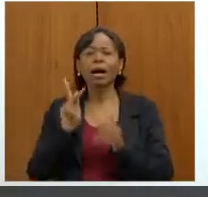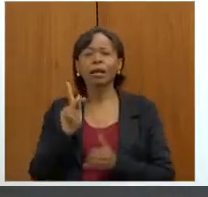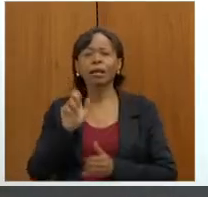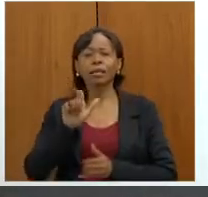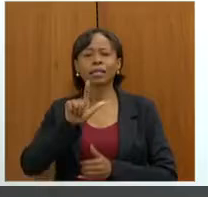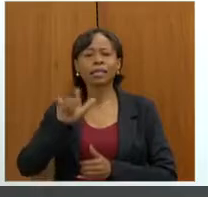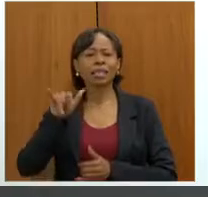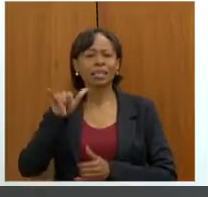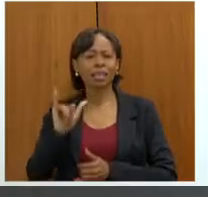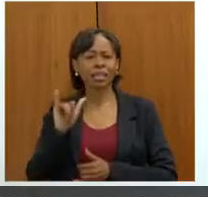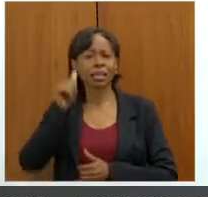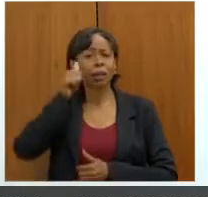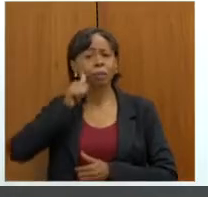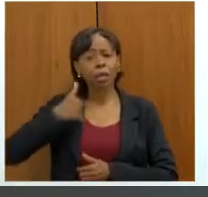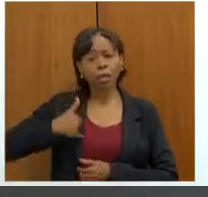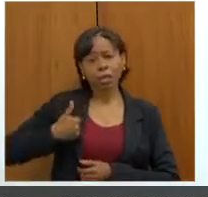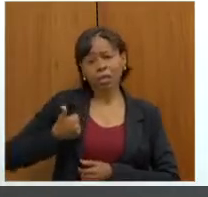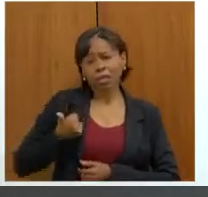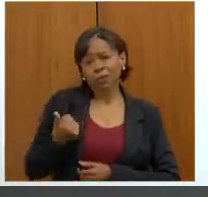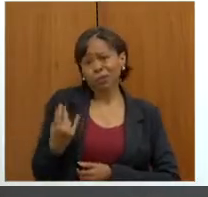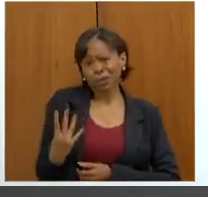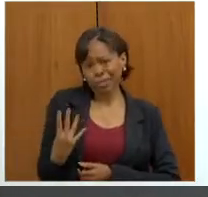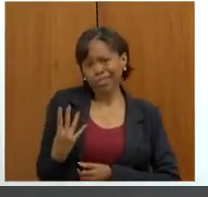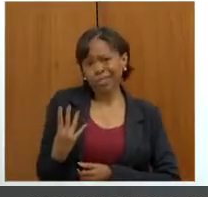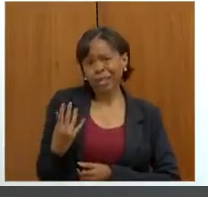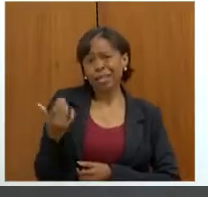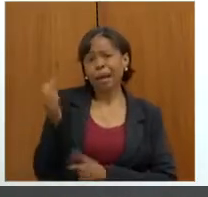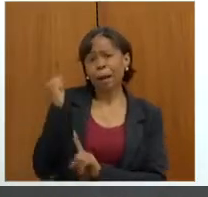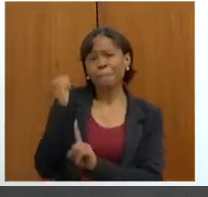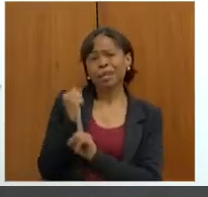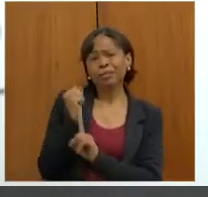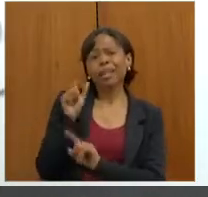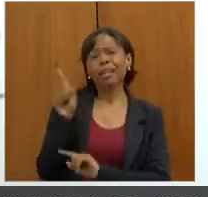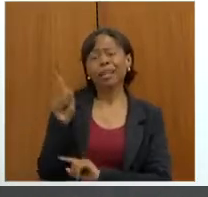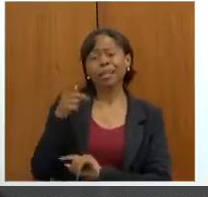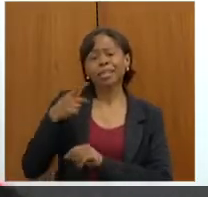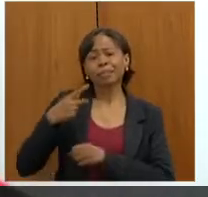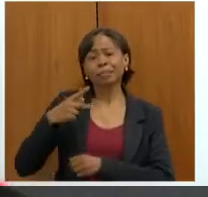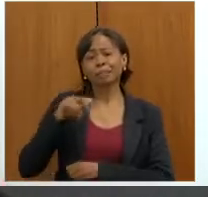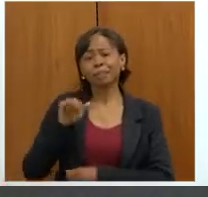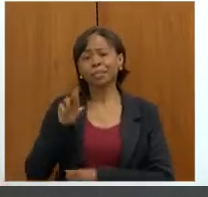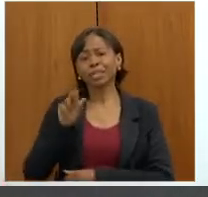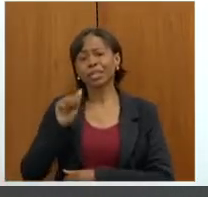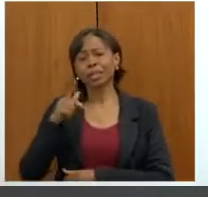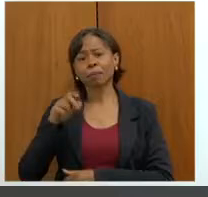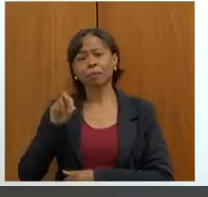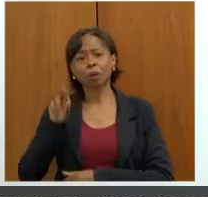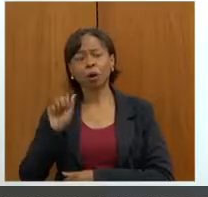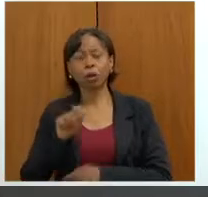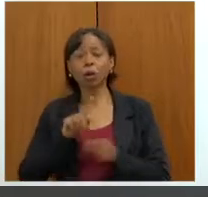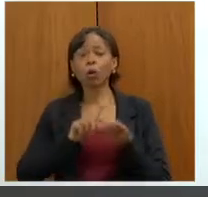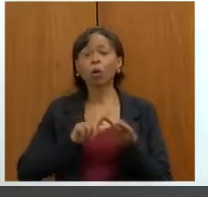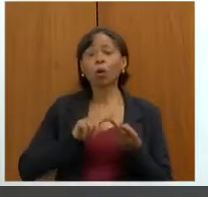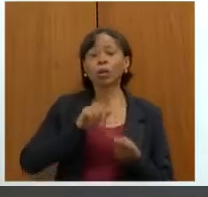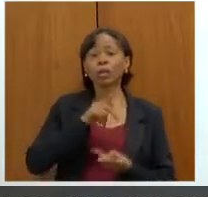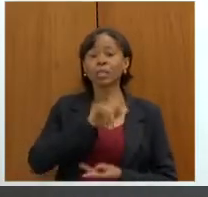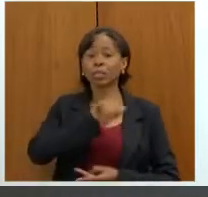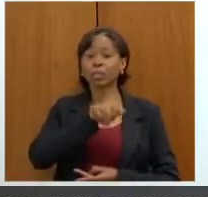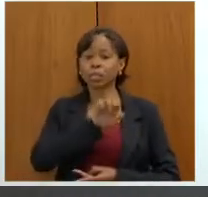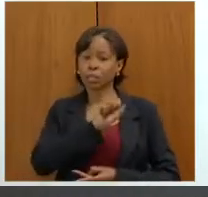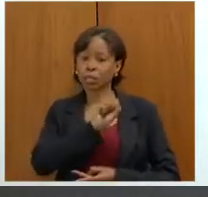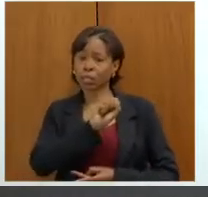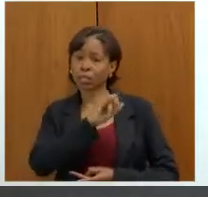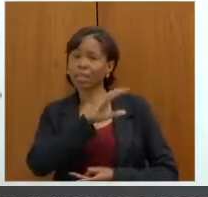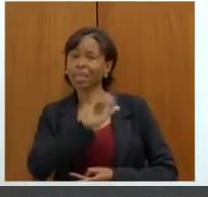que foi assassinada em Pirapora recentemente a Jéssica Mariane Lopes de 30 anos foi assassinado aqui na cidade